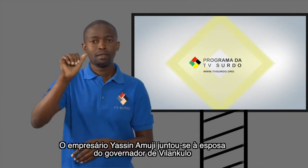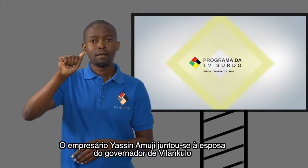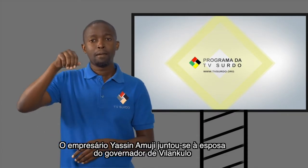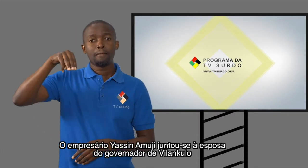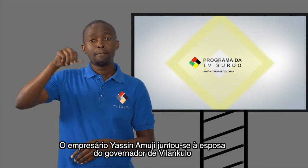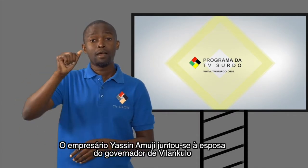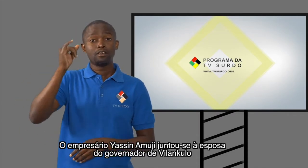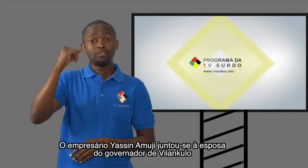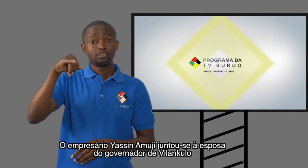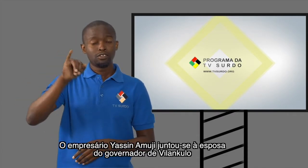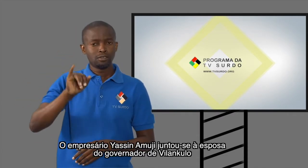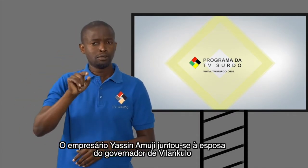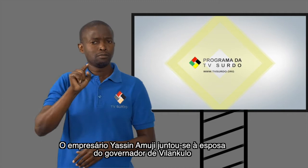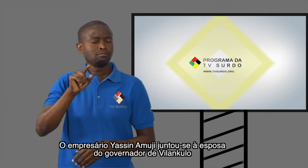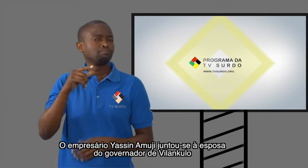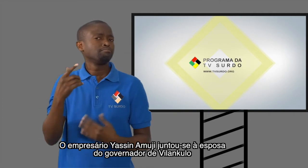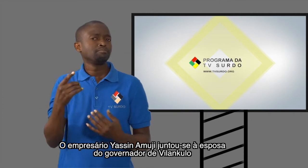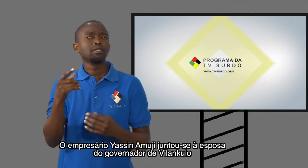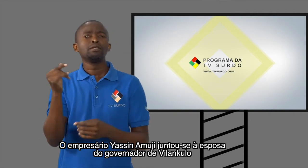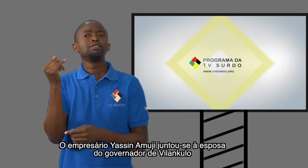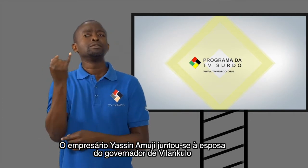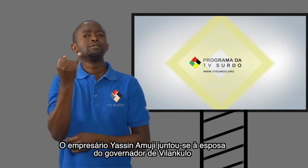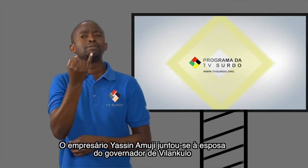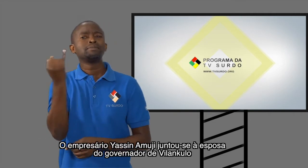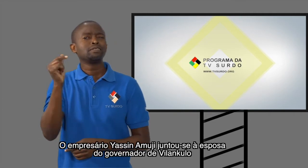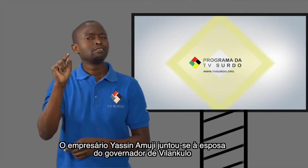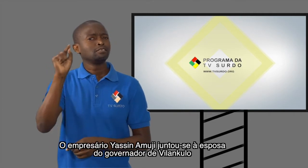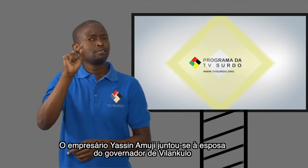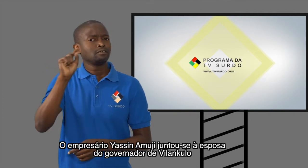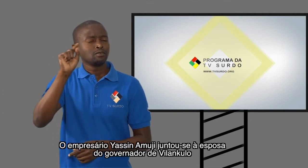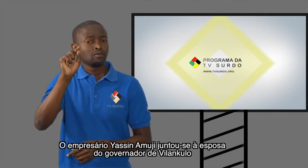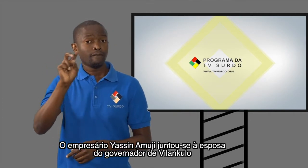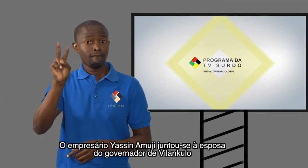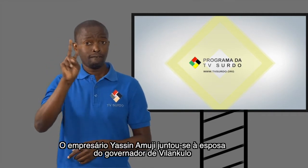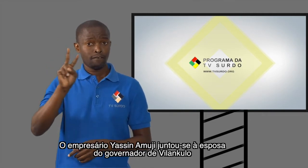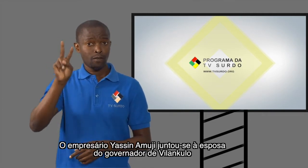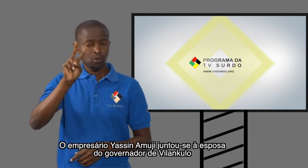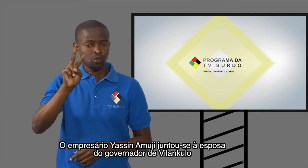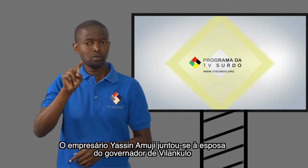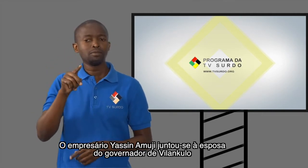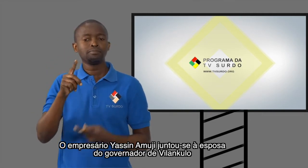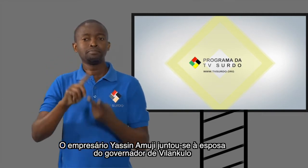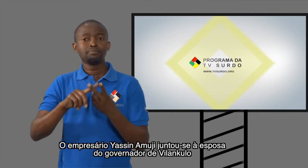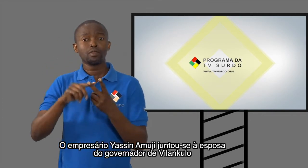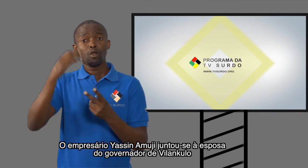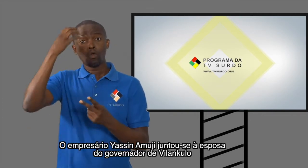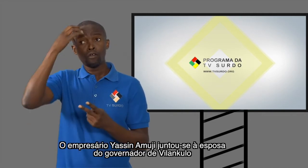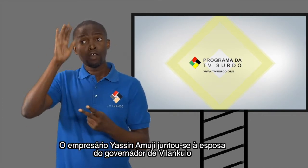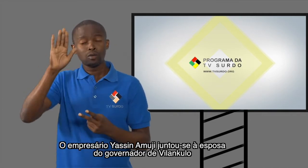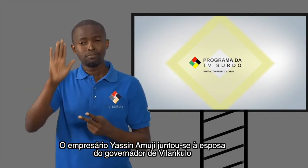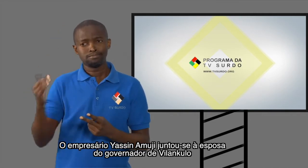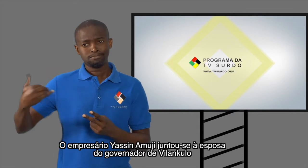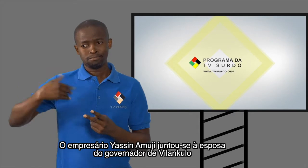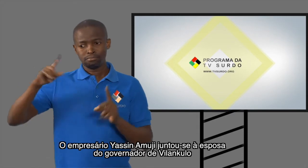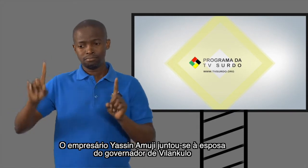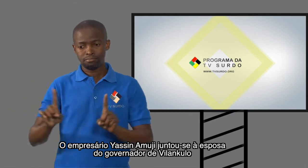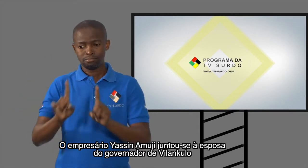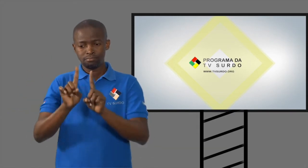O empresário Yassin Amugi juntou-se à esposa do governador de